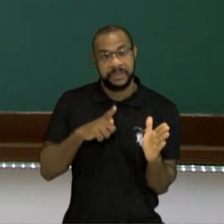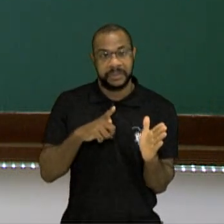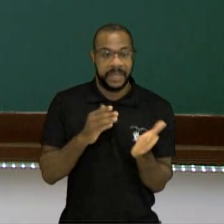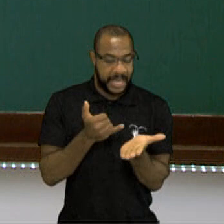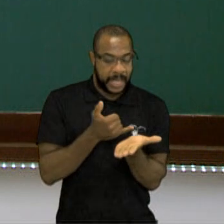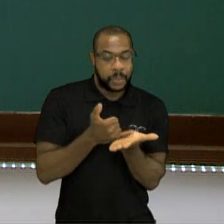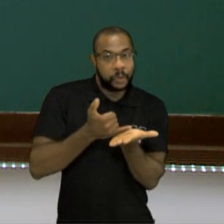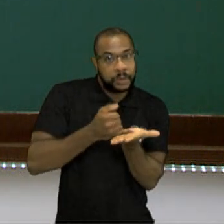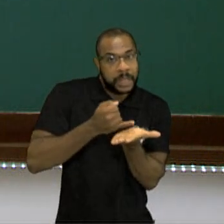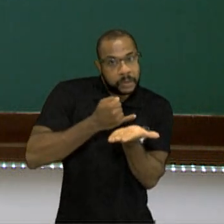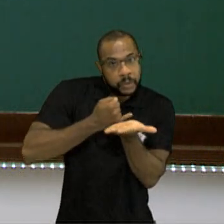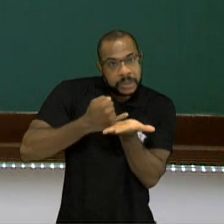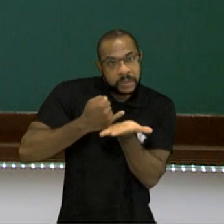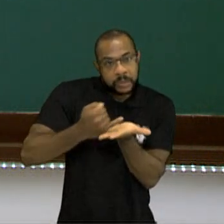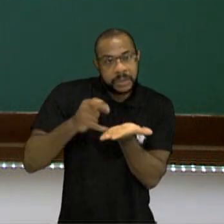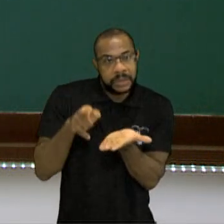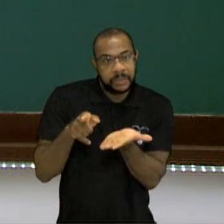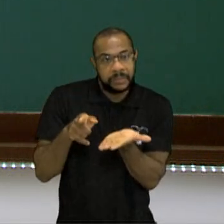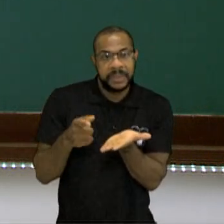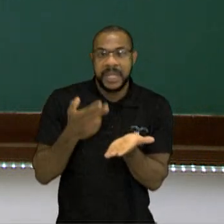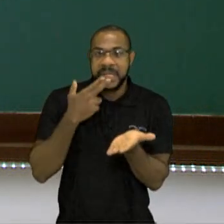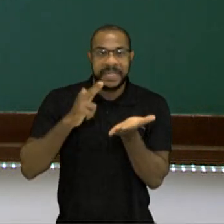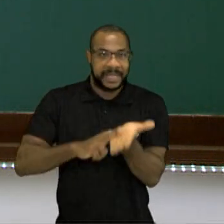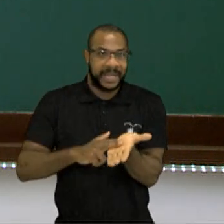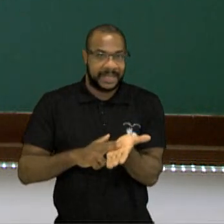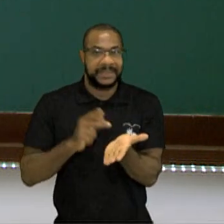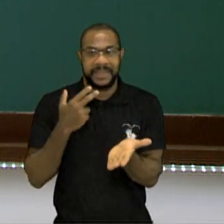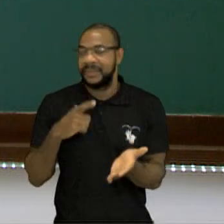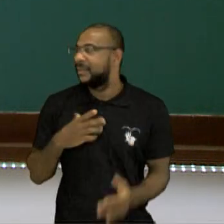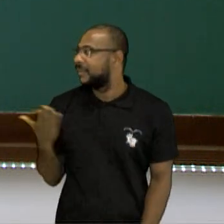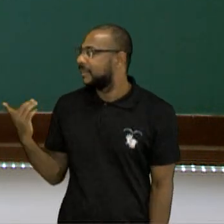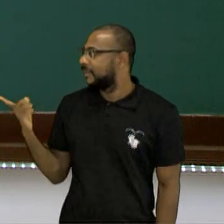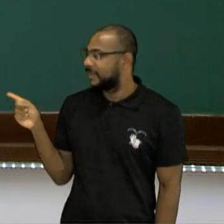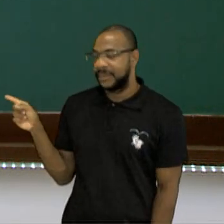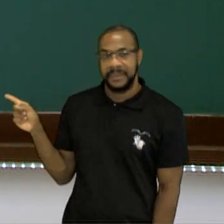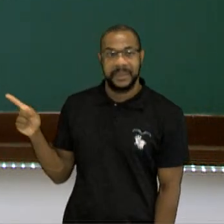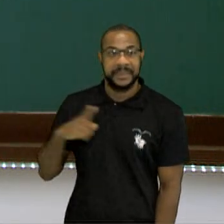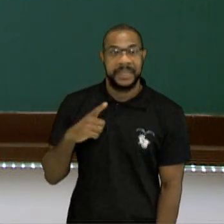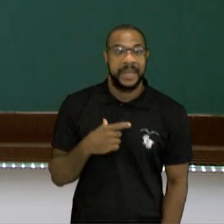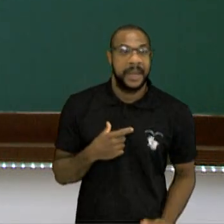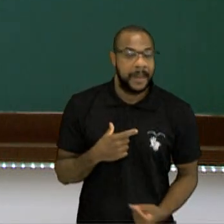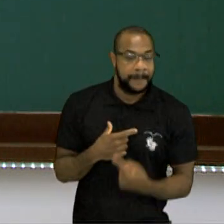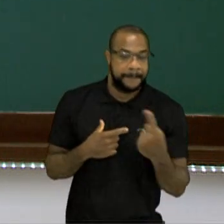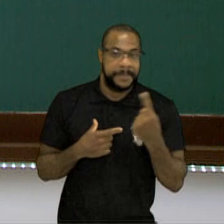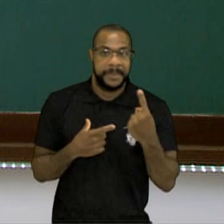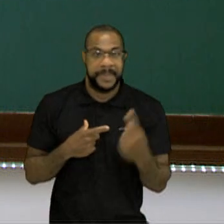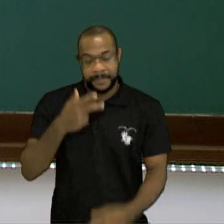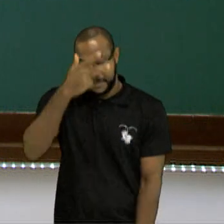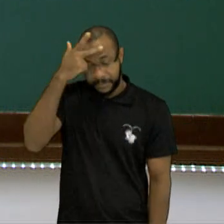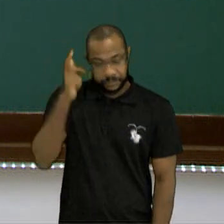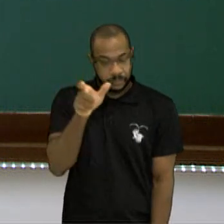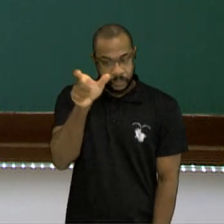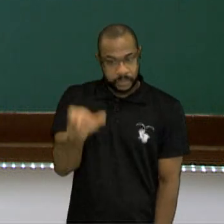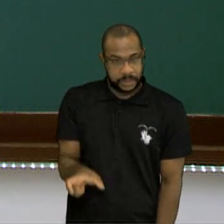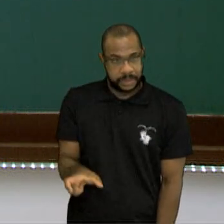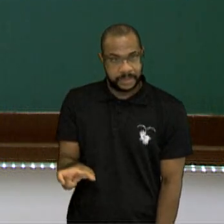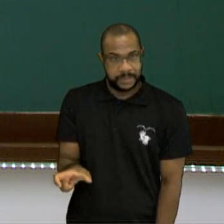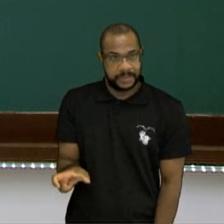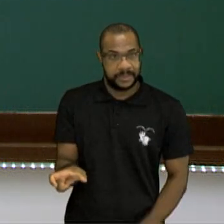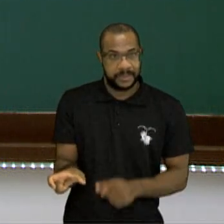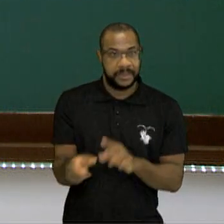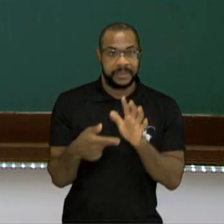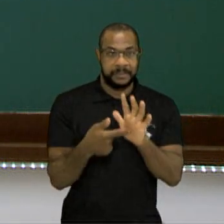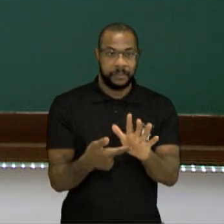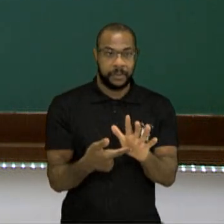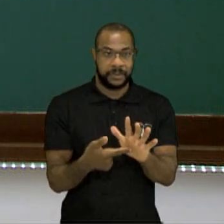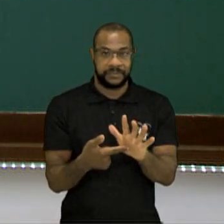leitor. Temos aqui a ocorrência da primeira pessoa, mostrando que é um texto em que